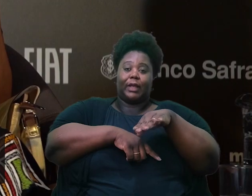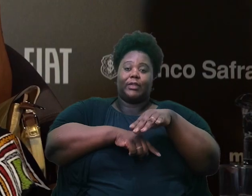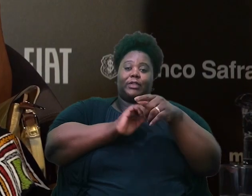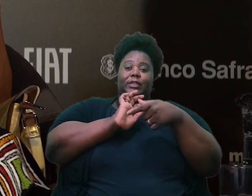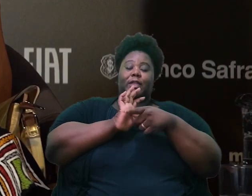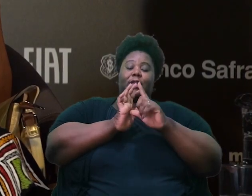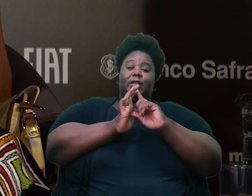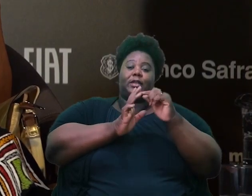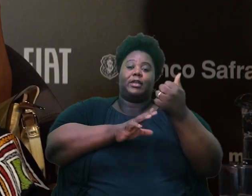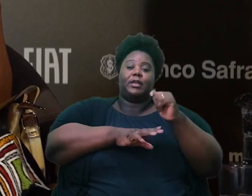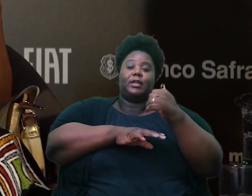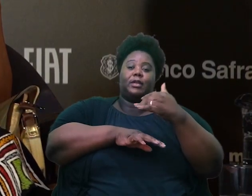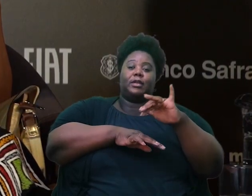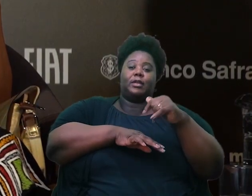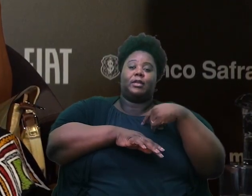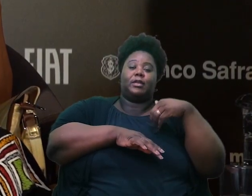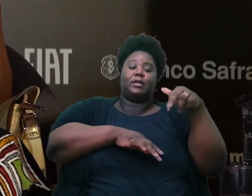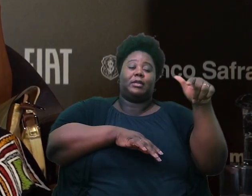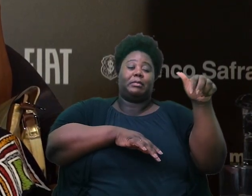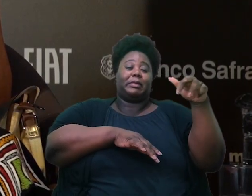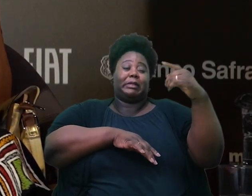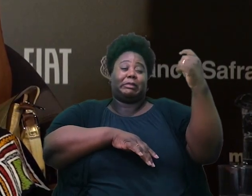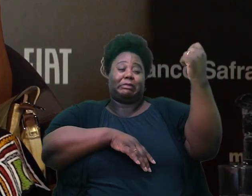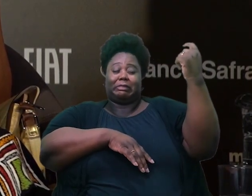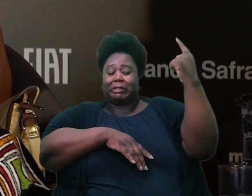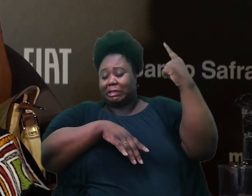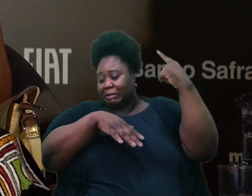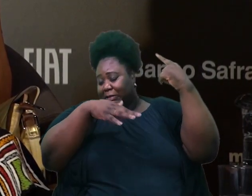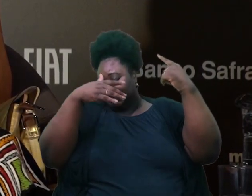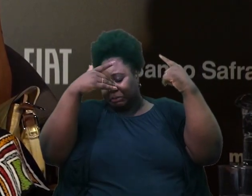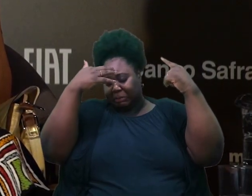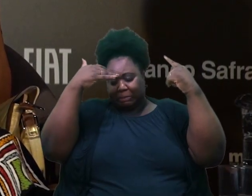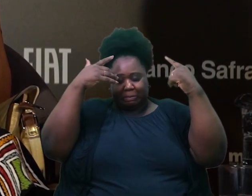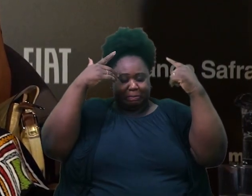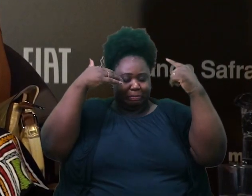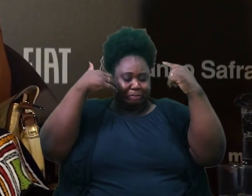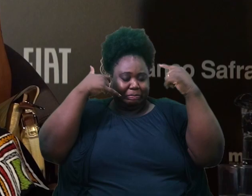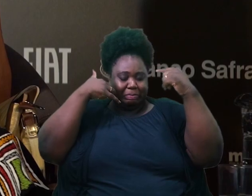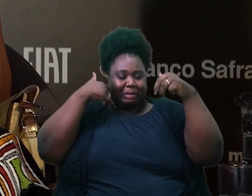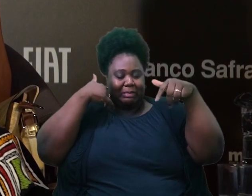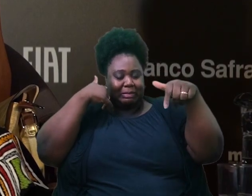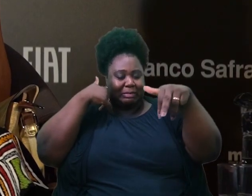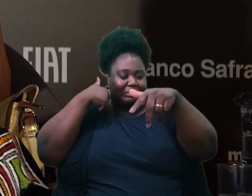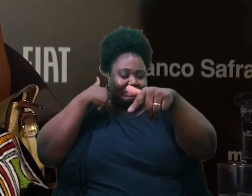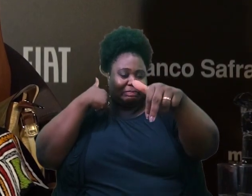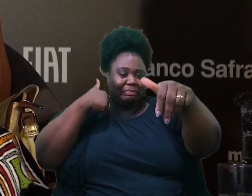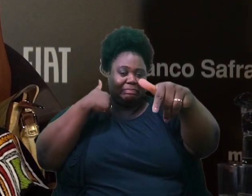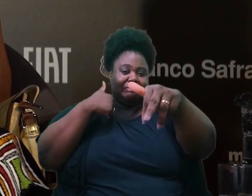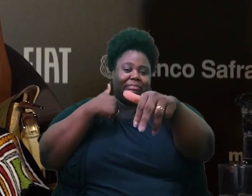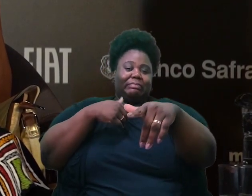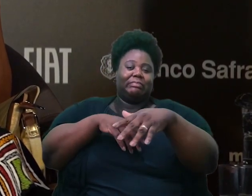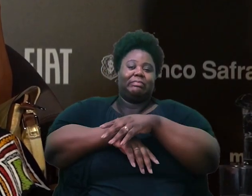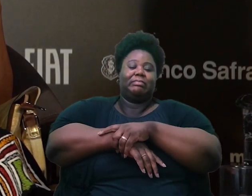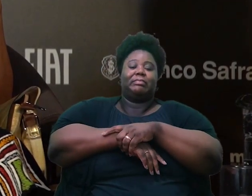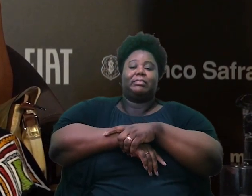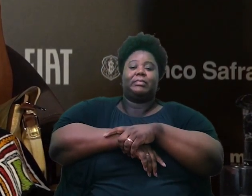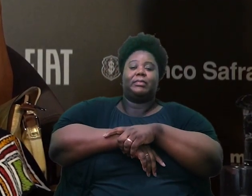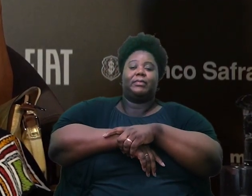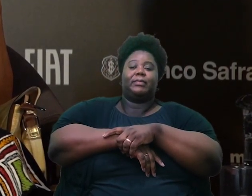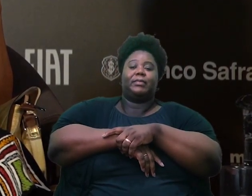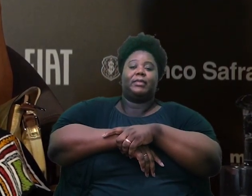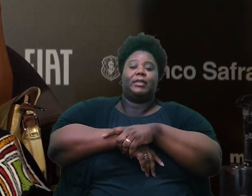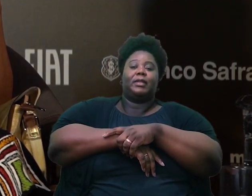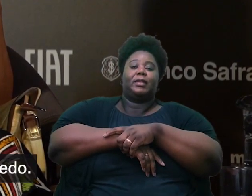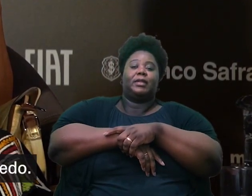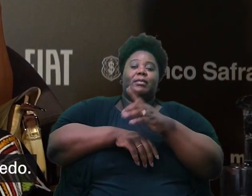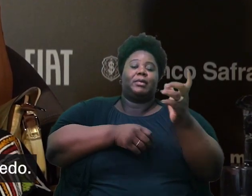11h30, meio-dia, pegando aquele solão, que a gente desanimava, né? Para andar 6 quilômetros. Para voltar